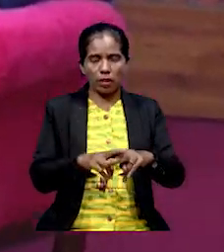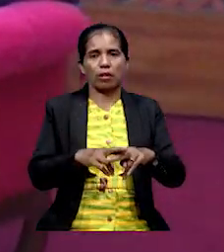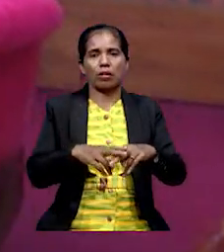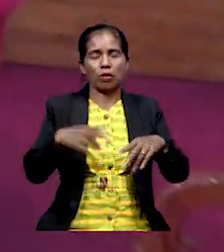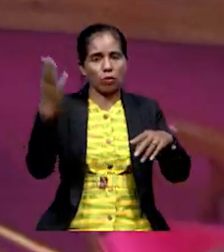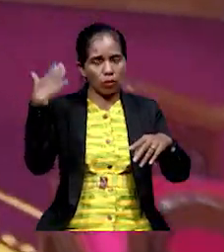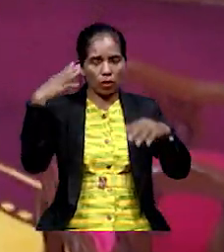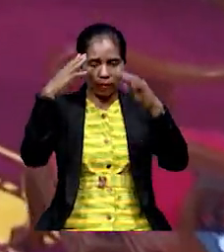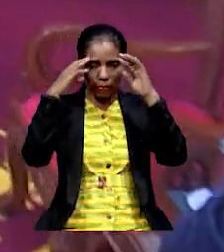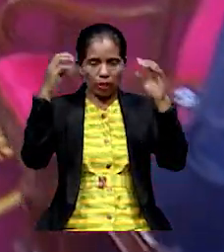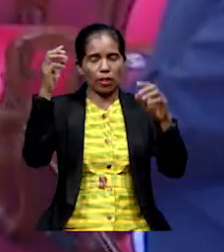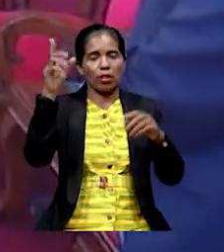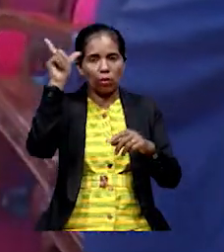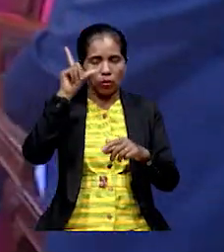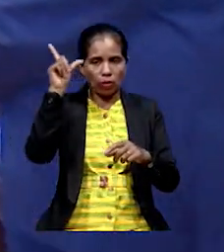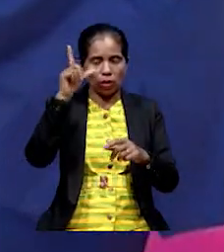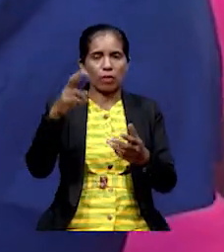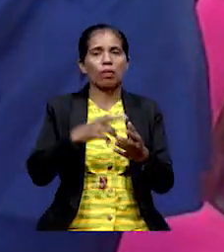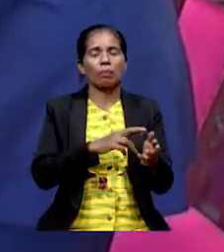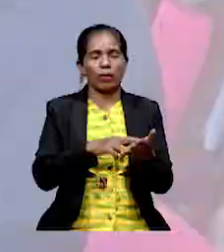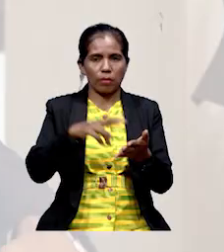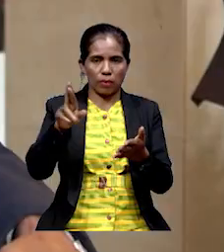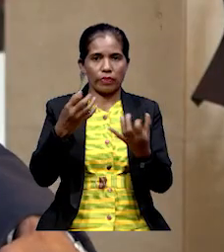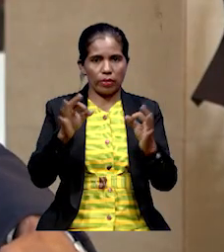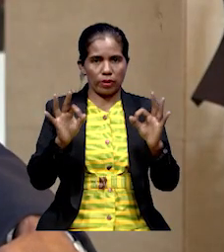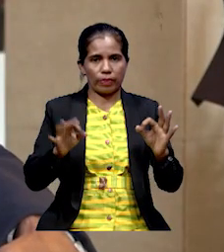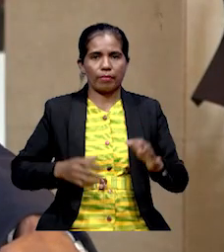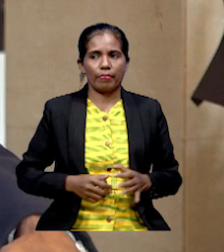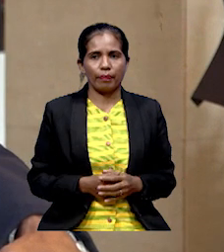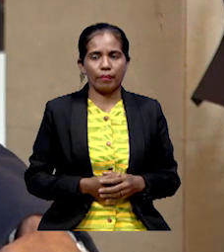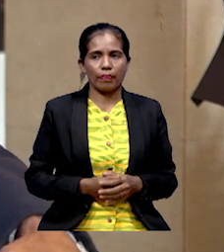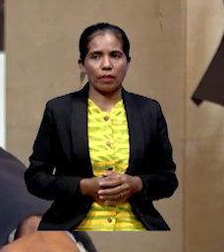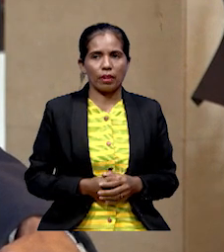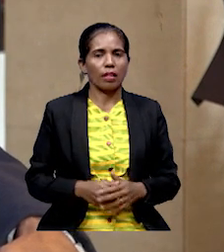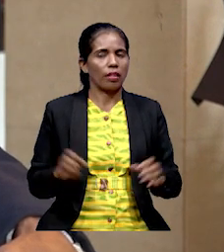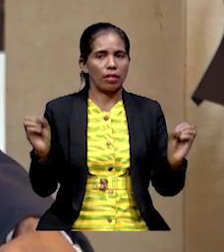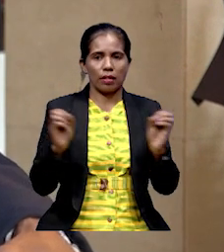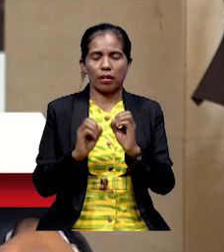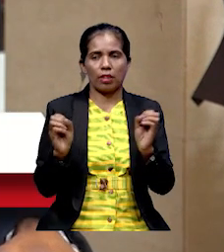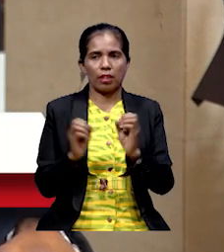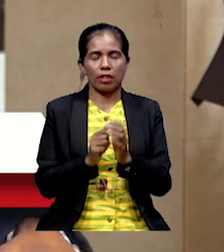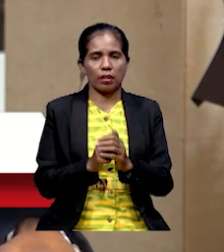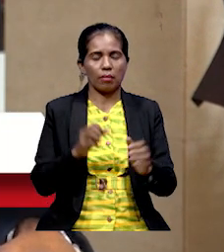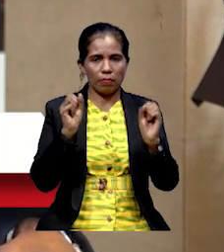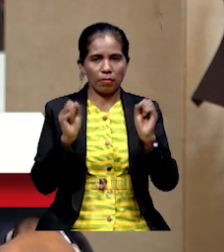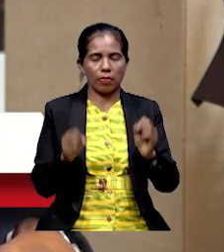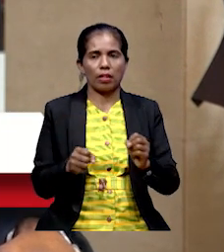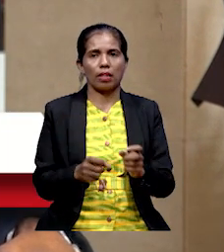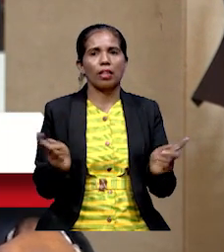da República Francisco Guterres Luolo promulga ona. La feta era, aliás, pelo contrário,